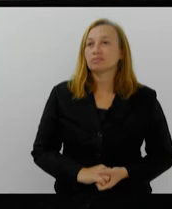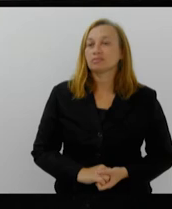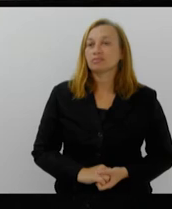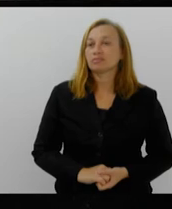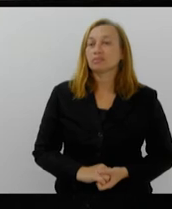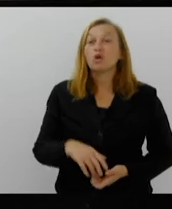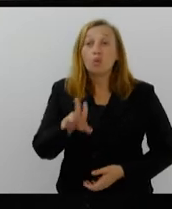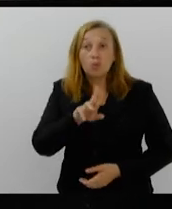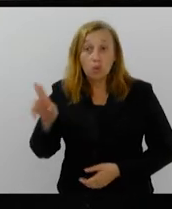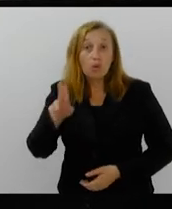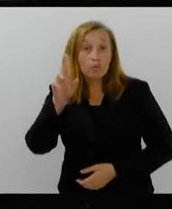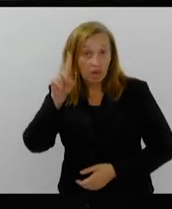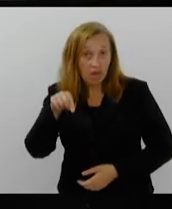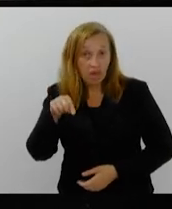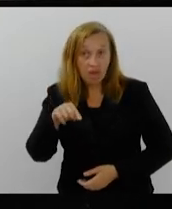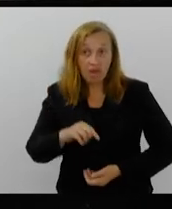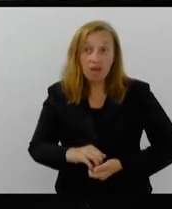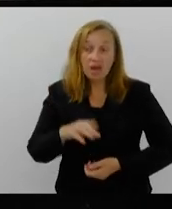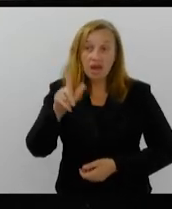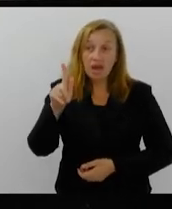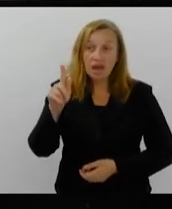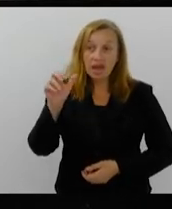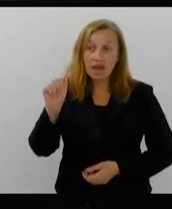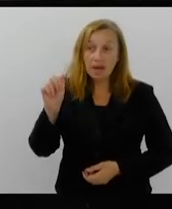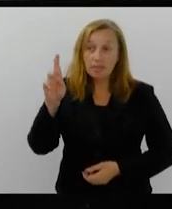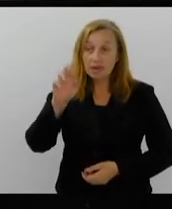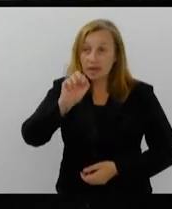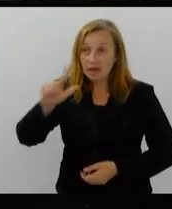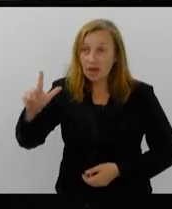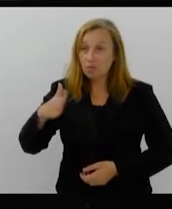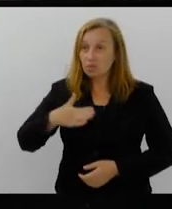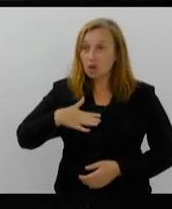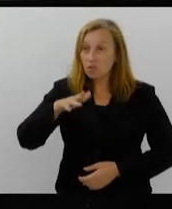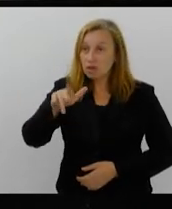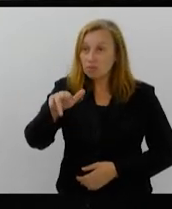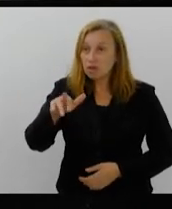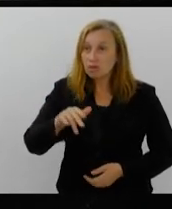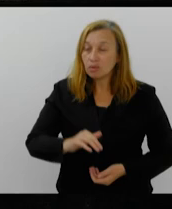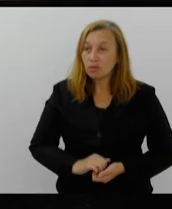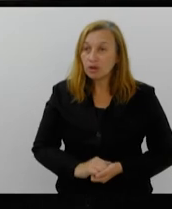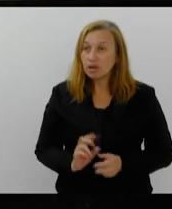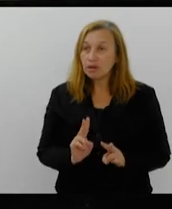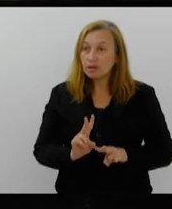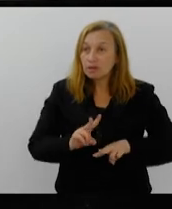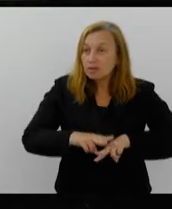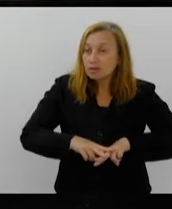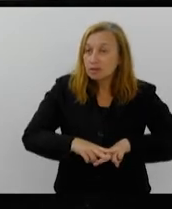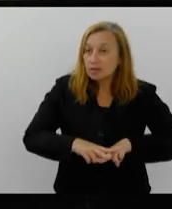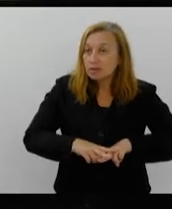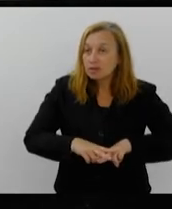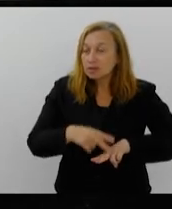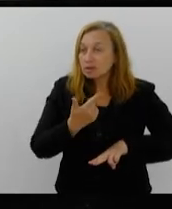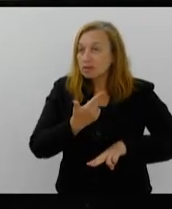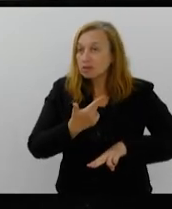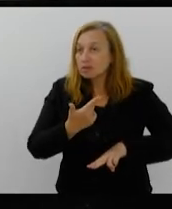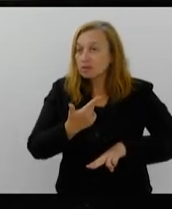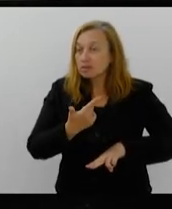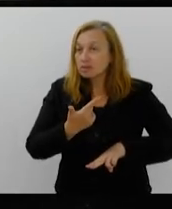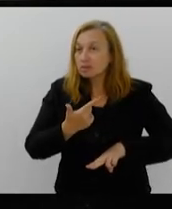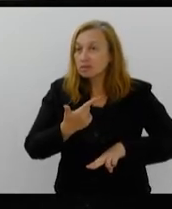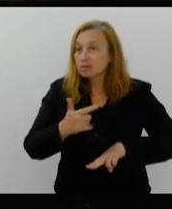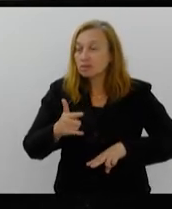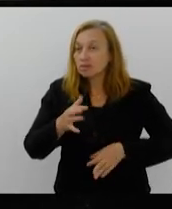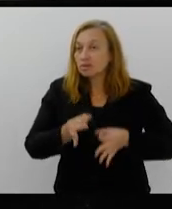O nome dele, senhores, é Gabriel Monteiro, meu irmão, preso injustamente. O crime